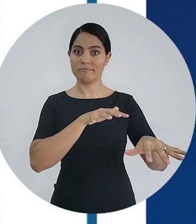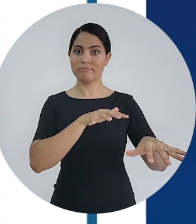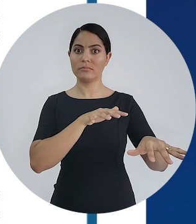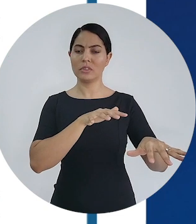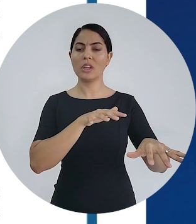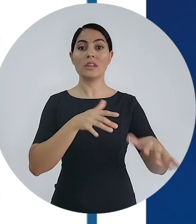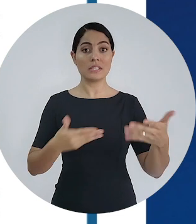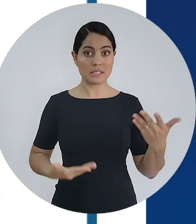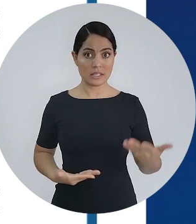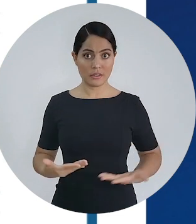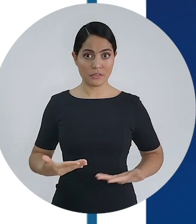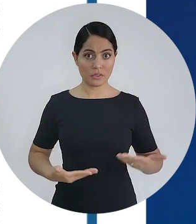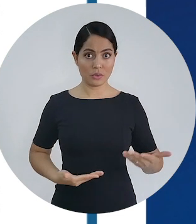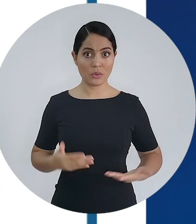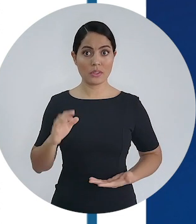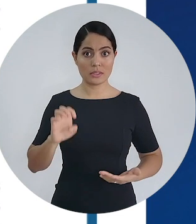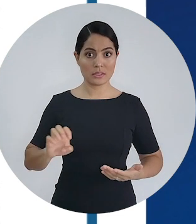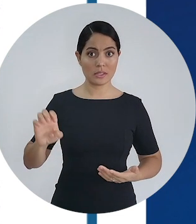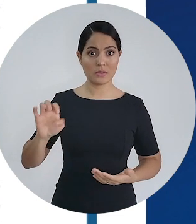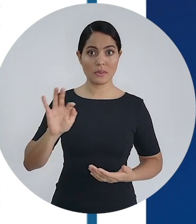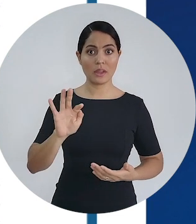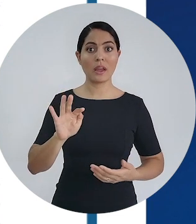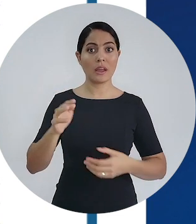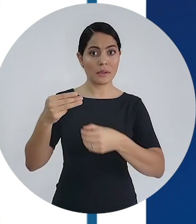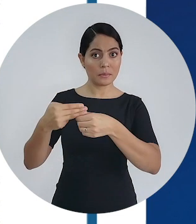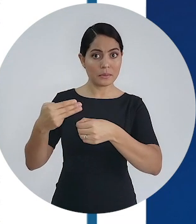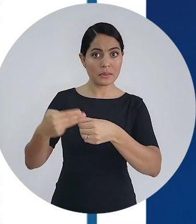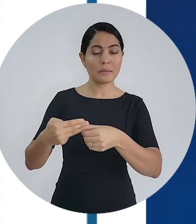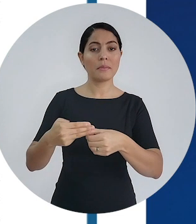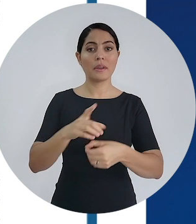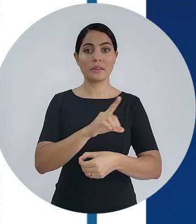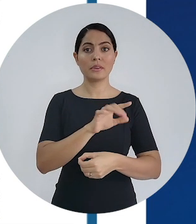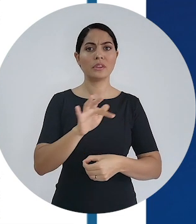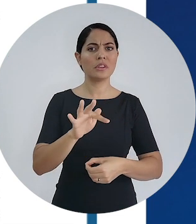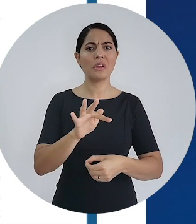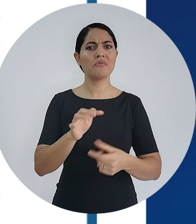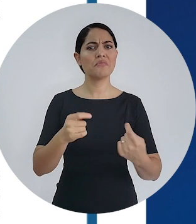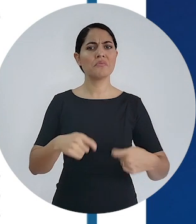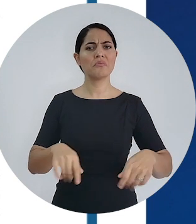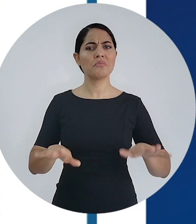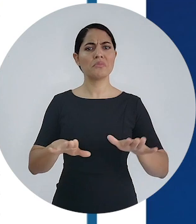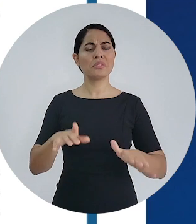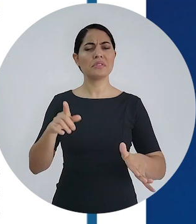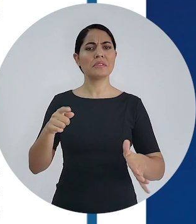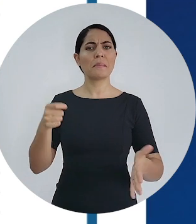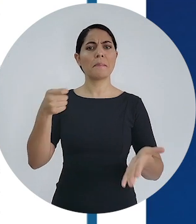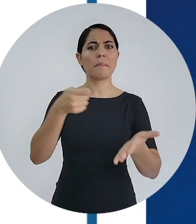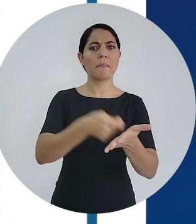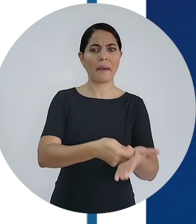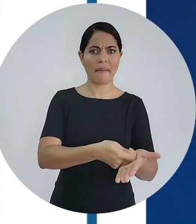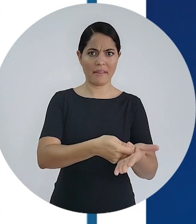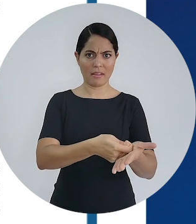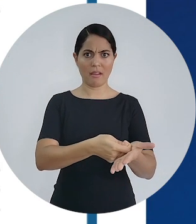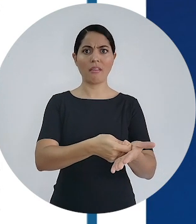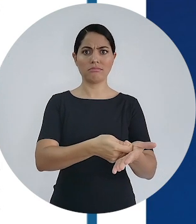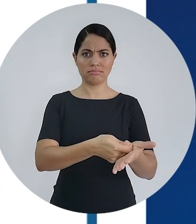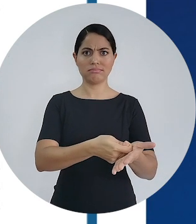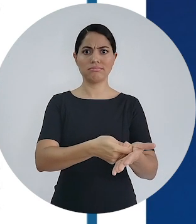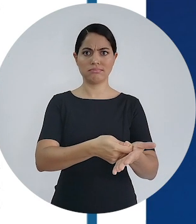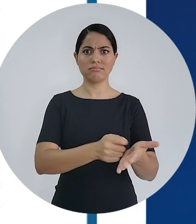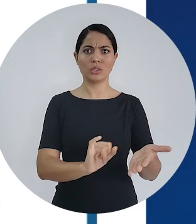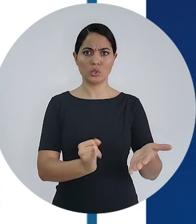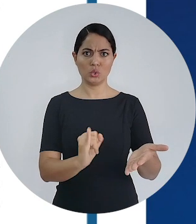federais, estaduais, municipais e do Distrito Federal não devem pagar imposto de renda sobre os juros de mora, que receberam